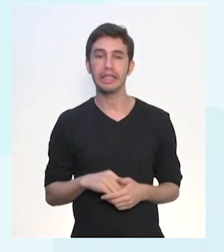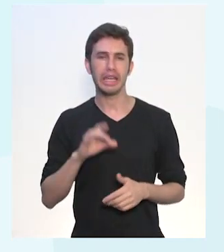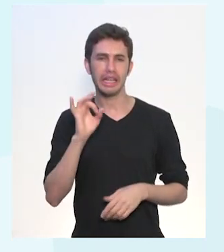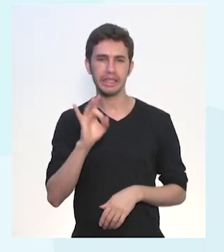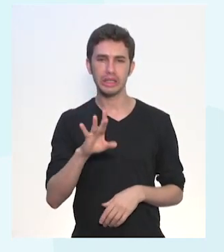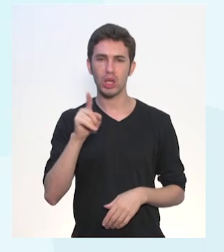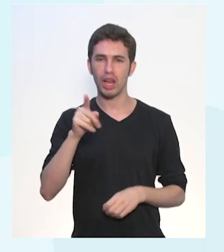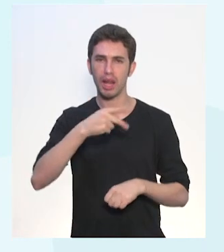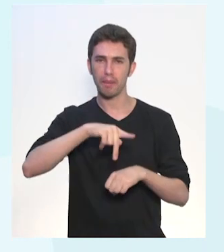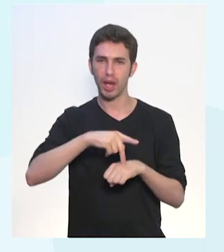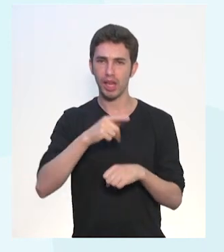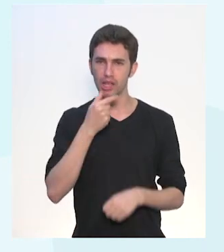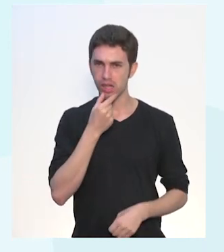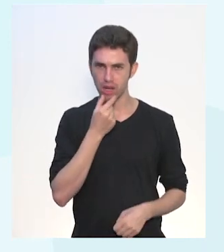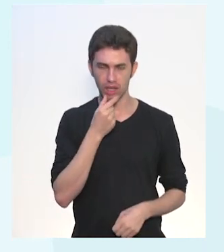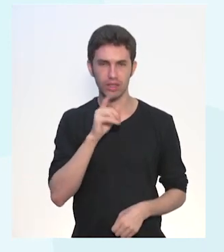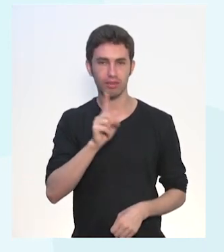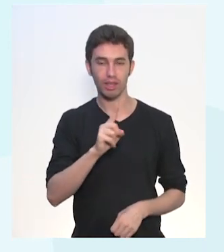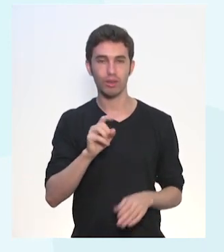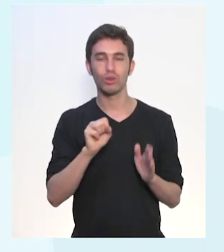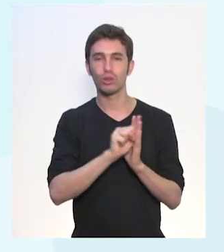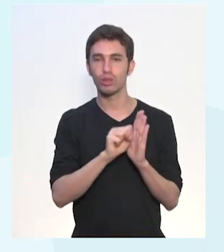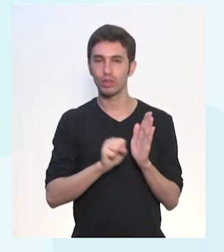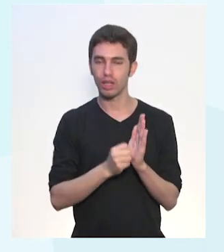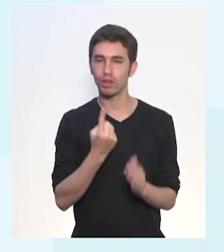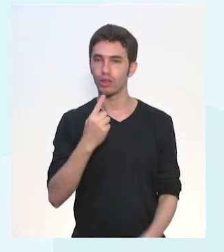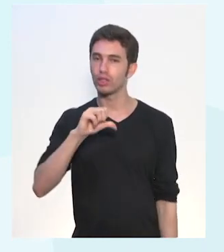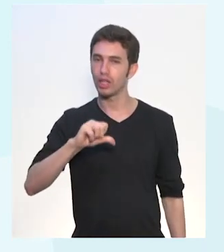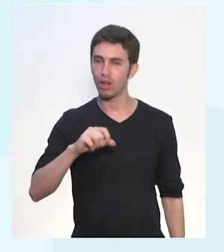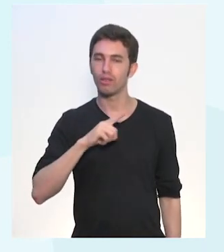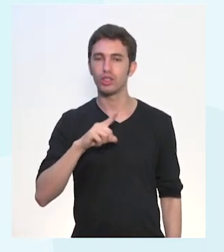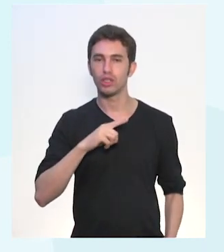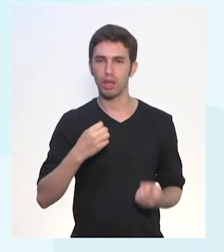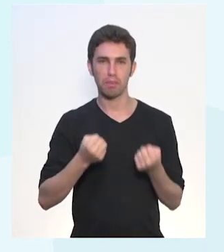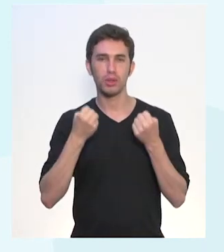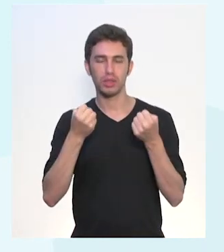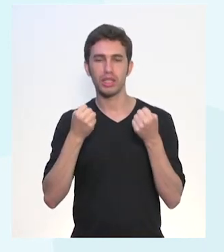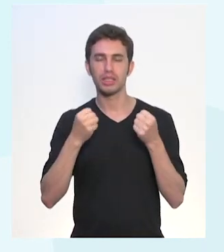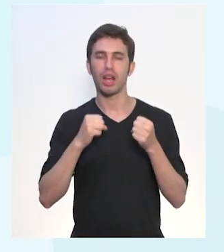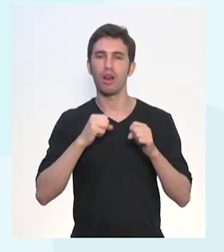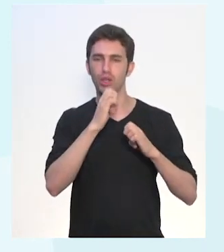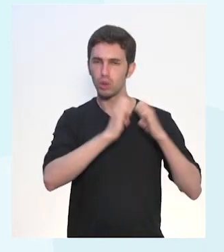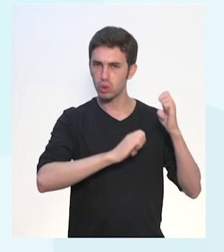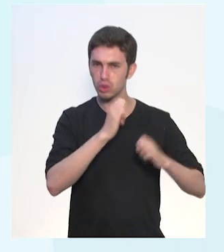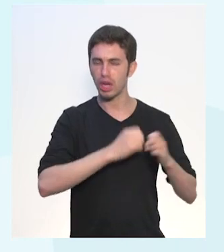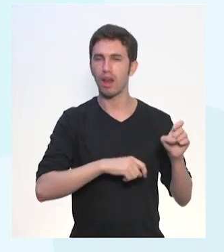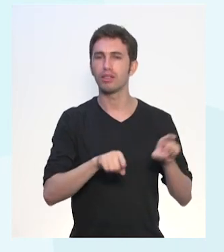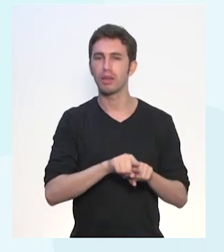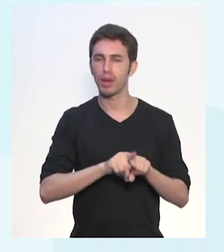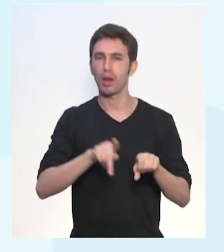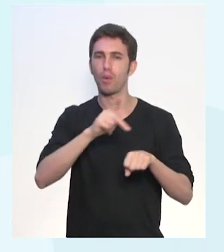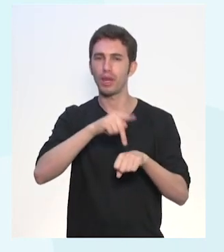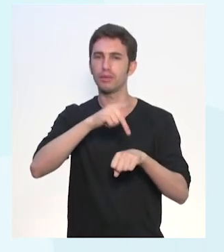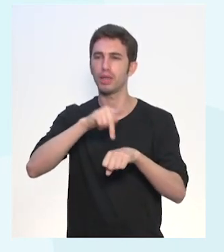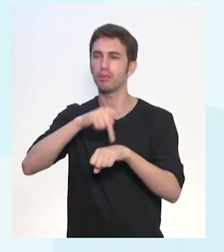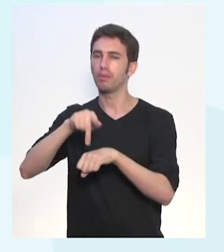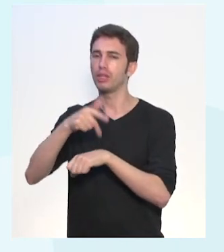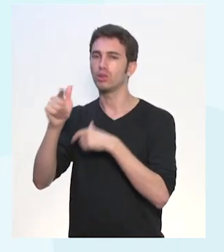na Inglaterra, né, no século XIX que tinha, né, esse potencial industrial, esse potencial de poluentes,